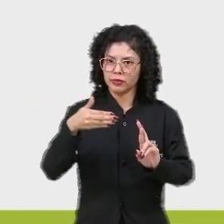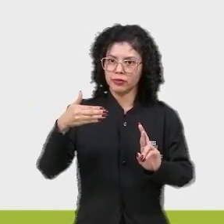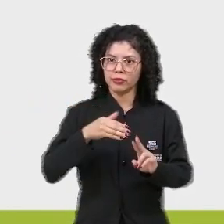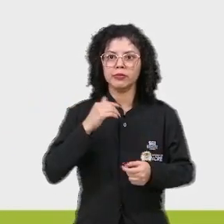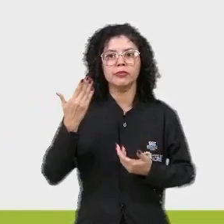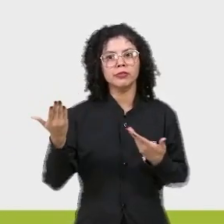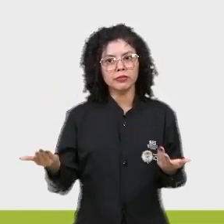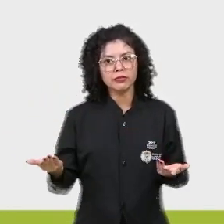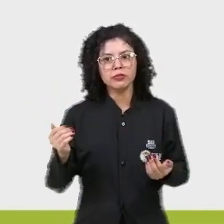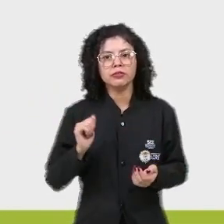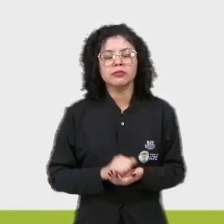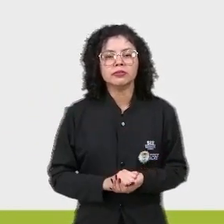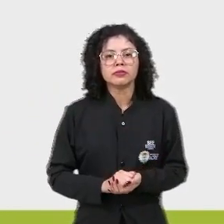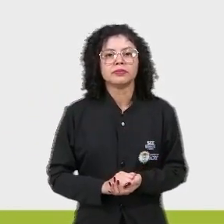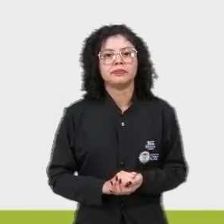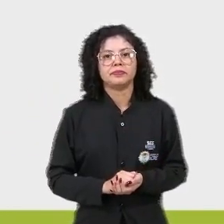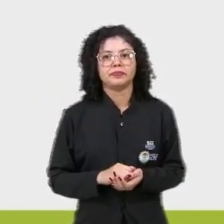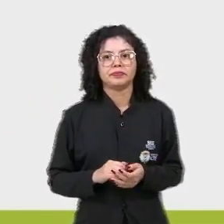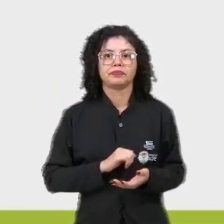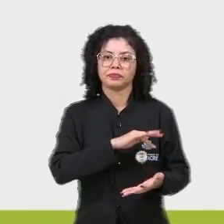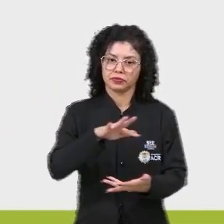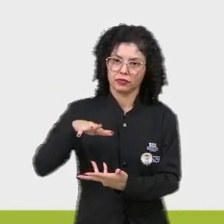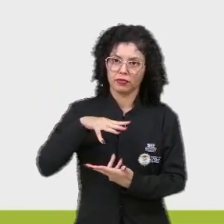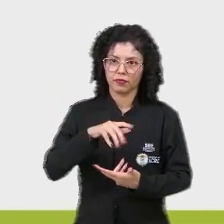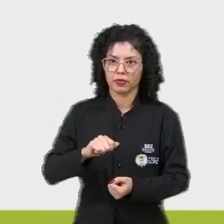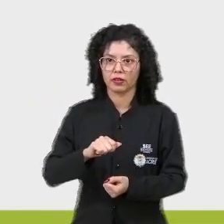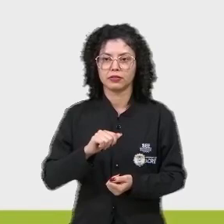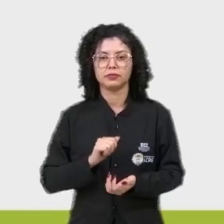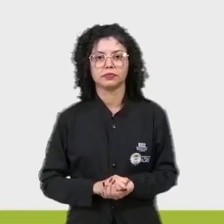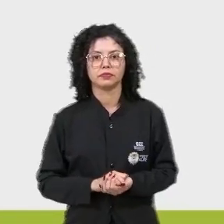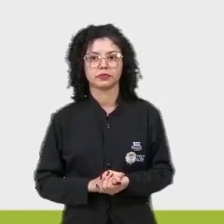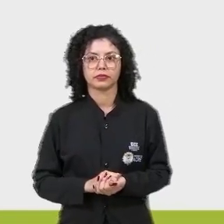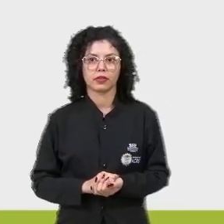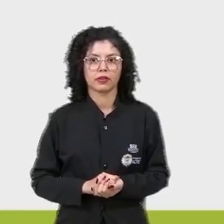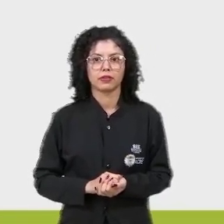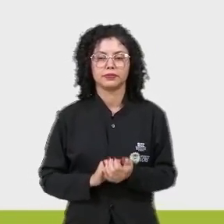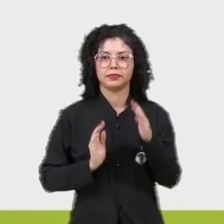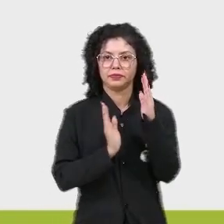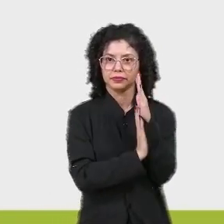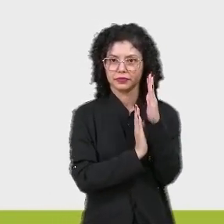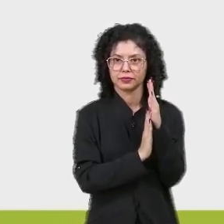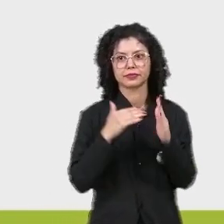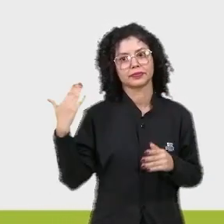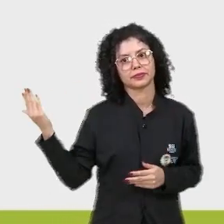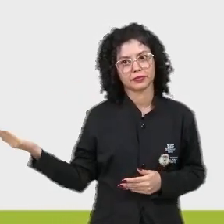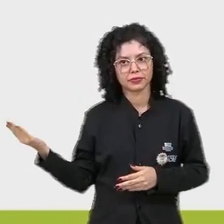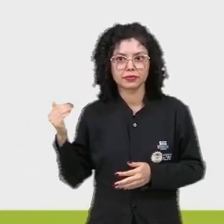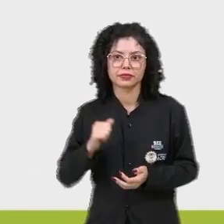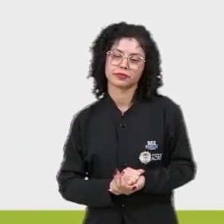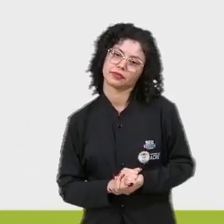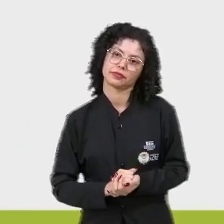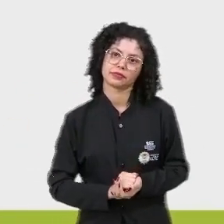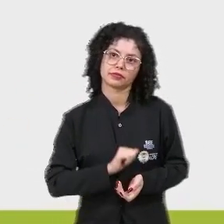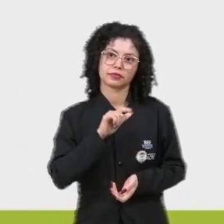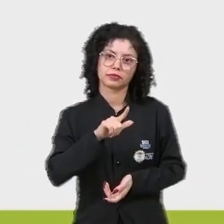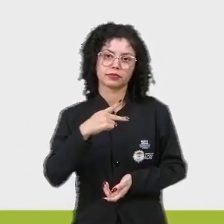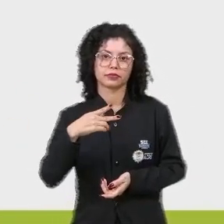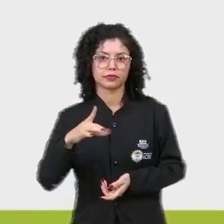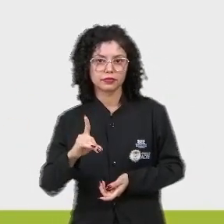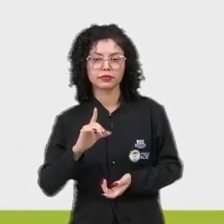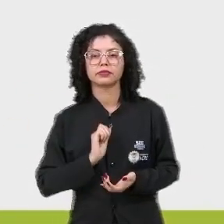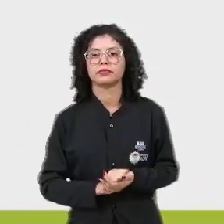referência, né, praticamente mundial, a capa, né, da obra deles, de um LP deles,